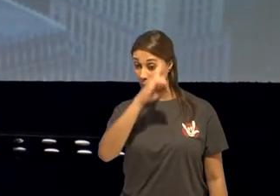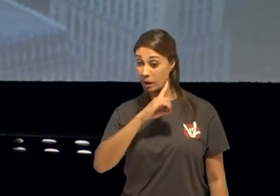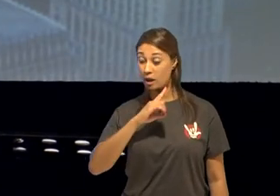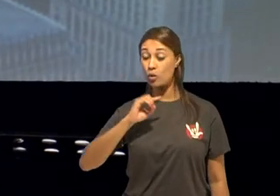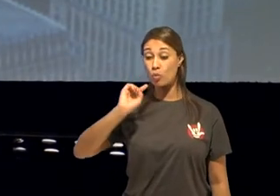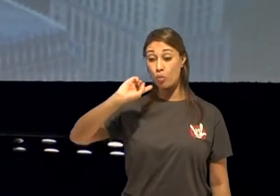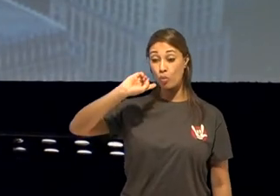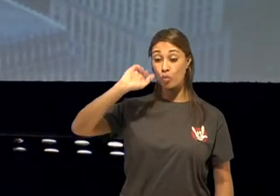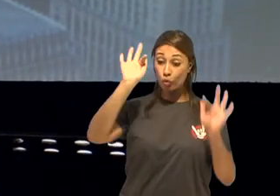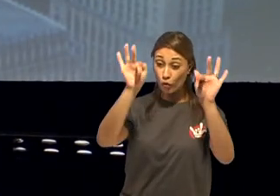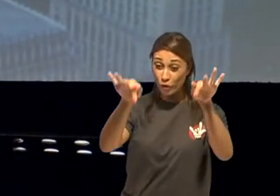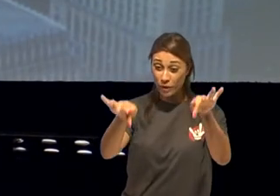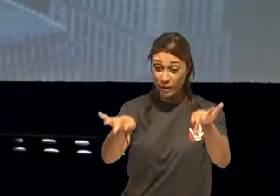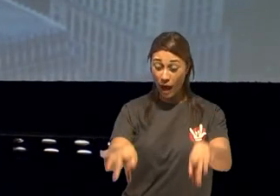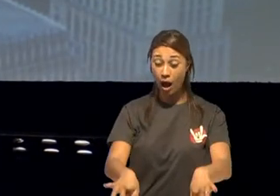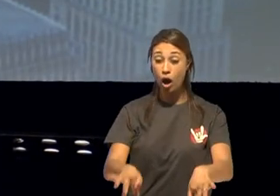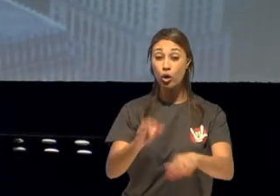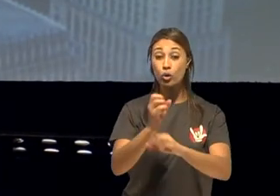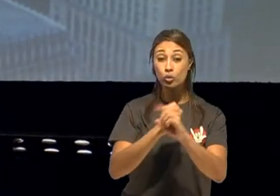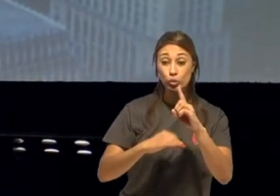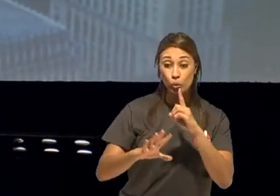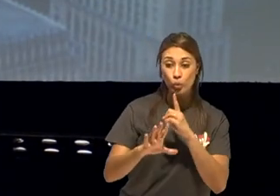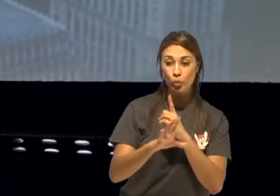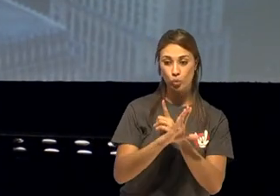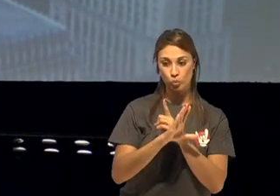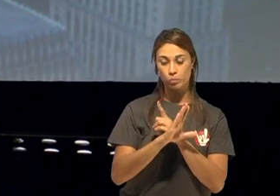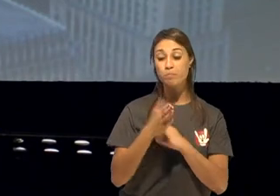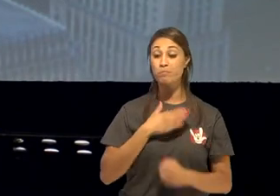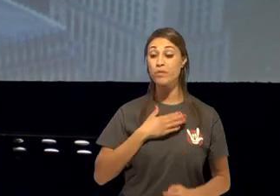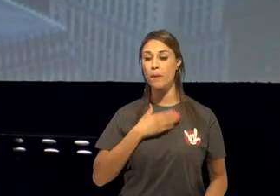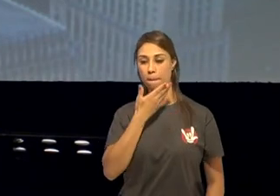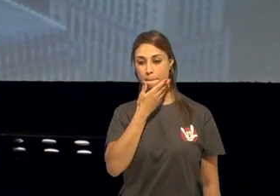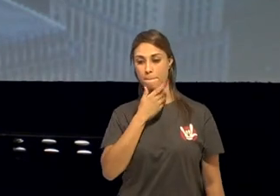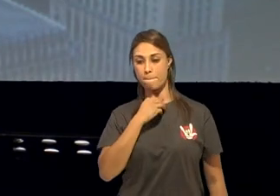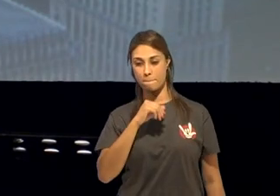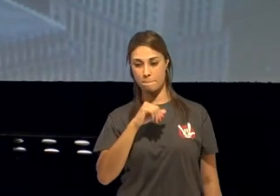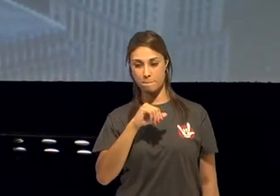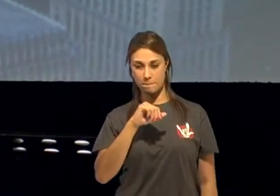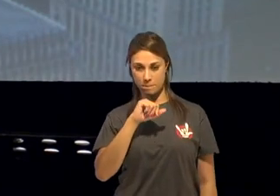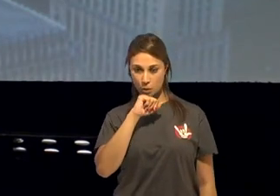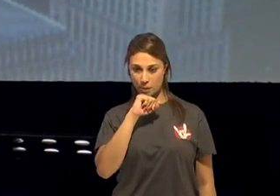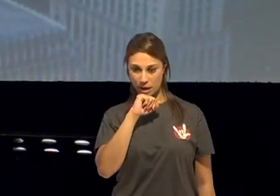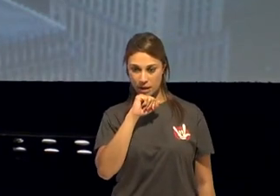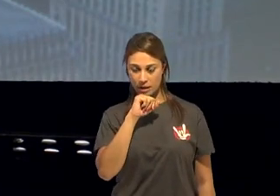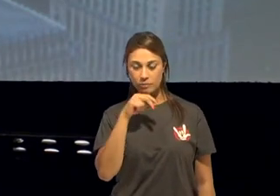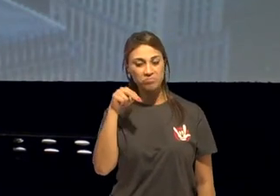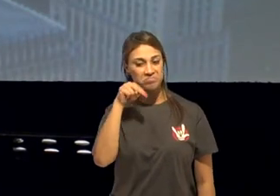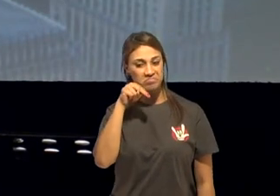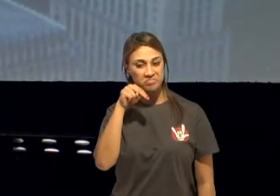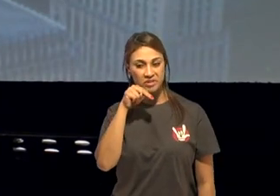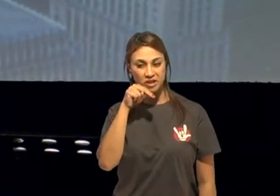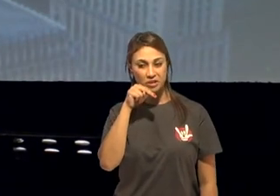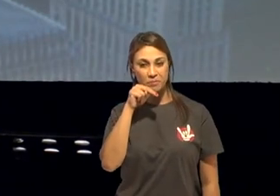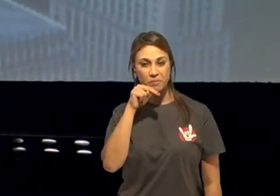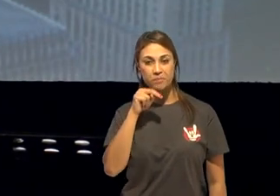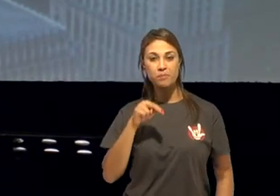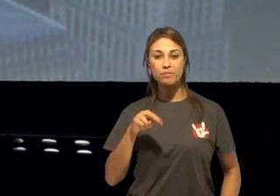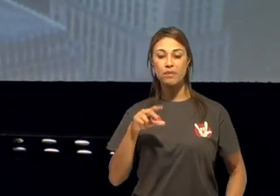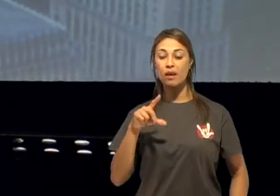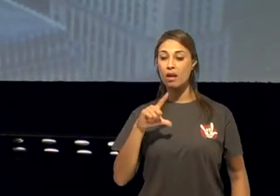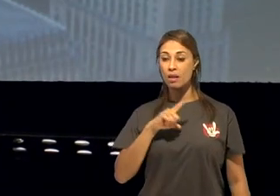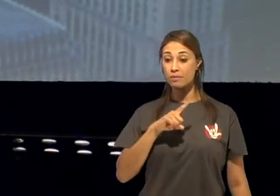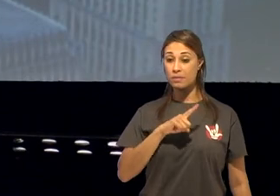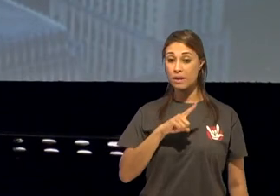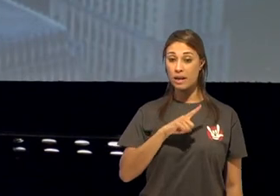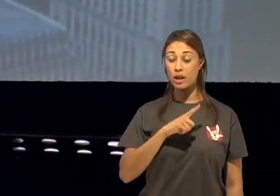manhã, meu pai saindo do culto, tem um homem andando com a cabeça para baixo, meu